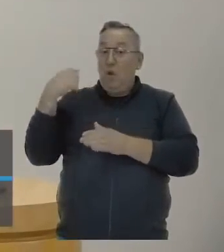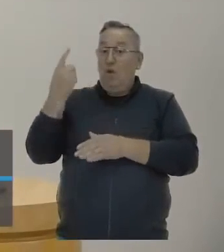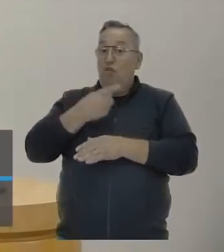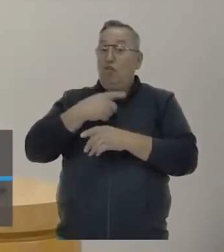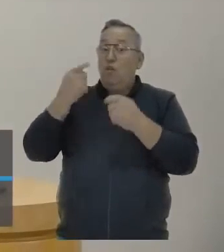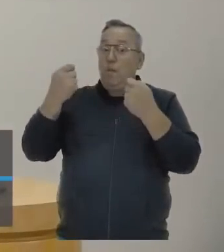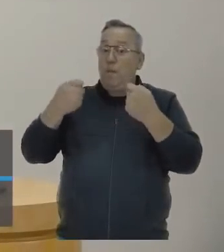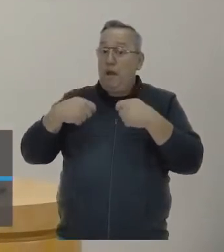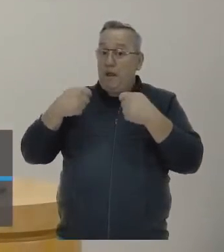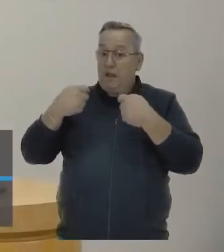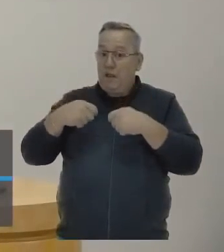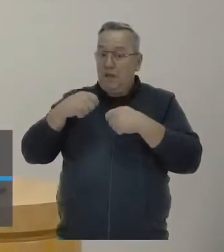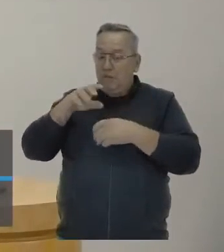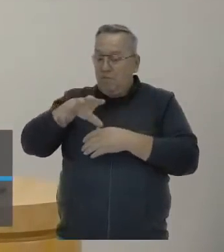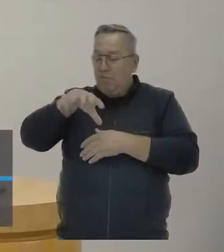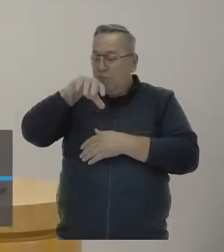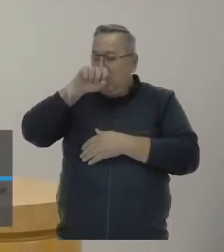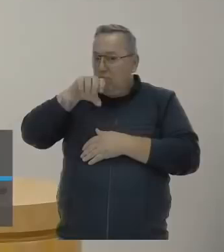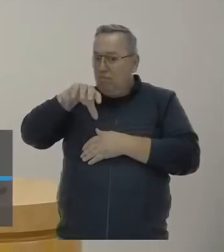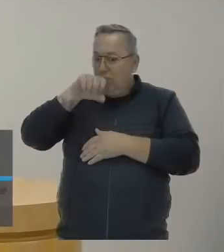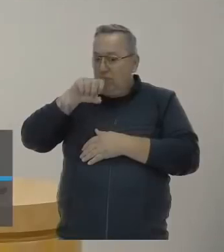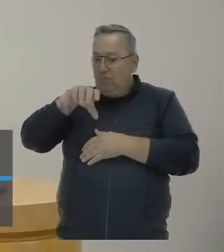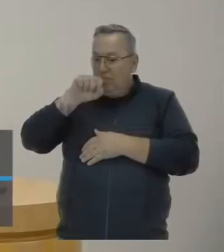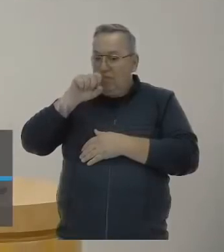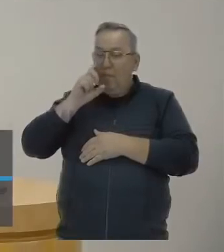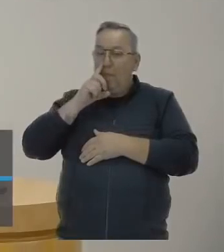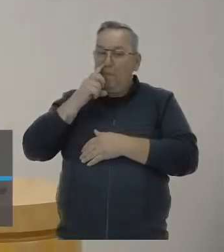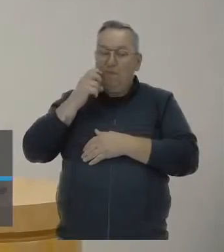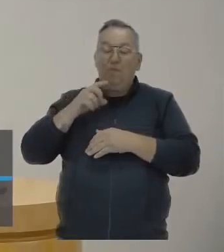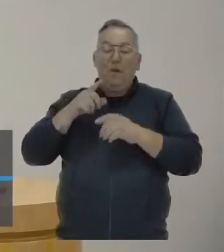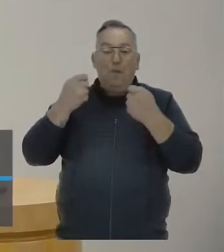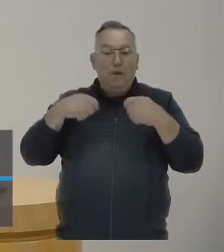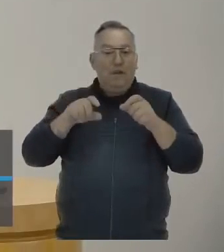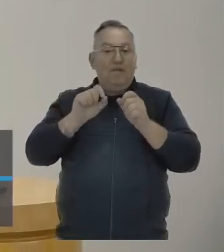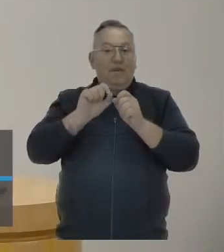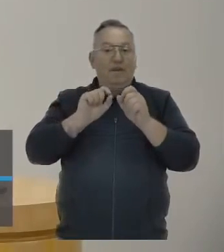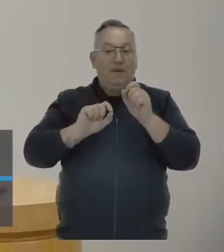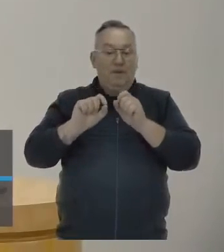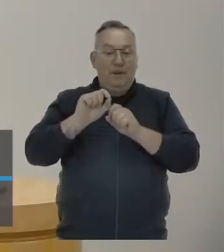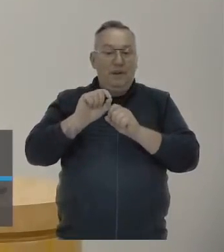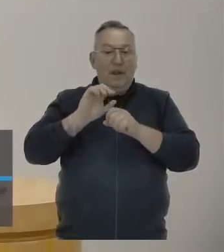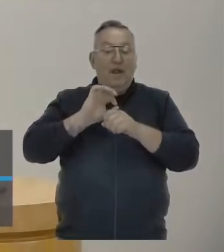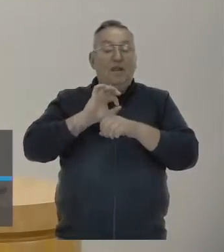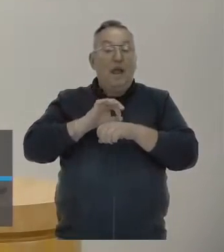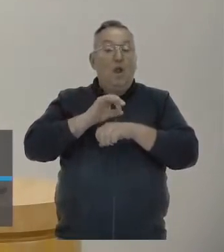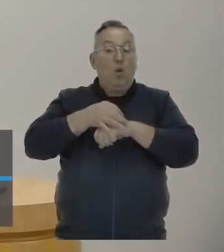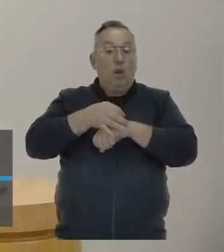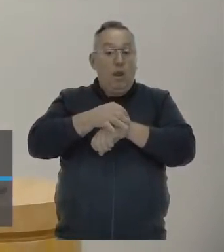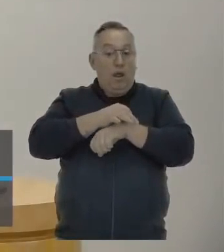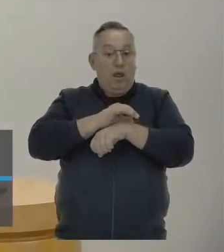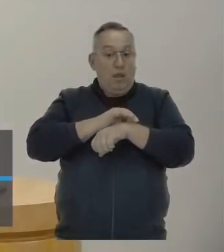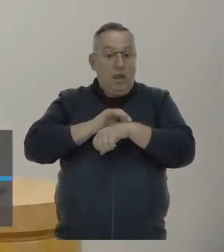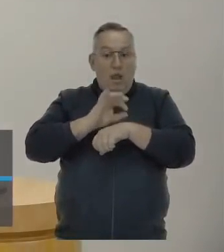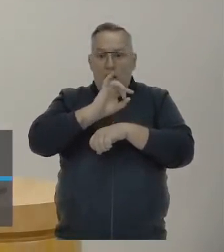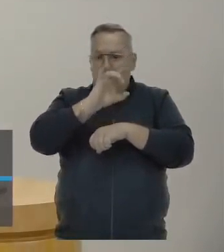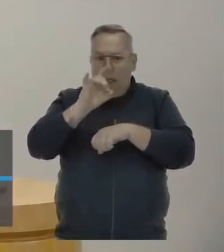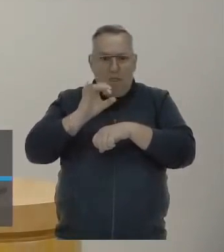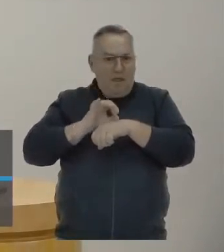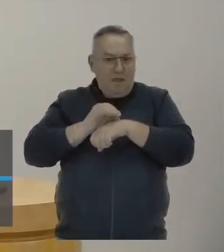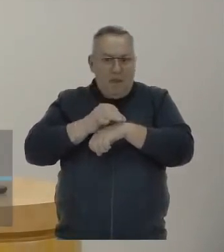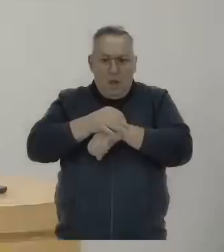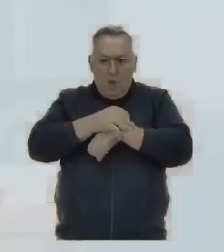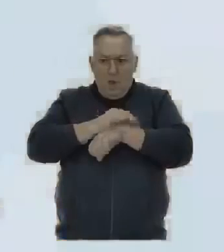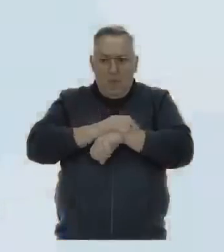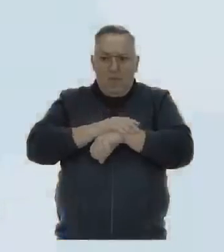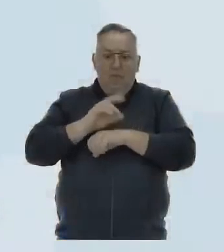que o oxigênio, vocês mesmos falaram aí, precise chegar aí célula a célula, né? A gente precisa que isso aconteça. Então vamos ver,